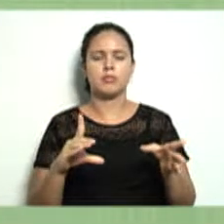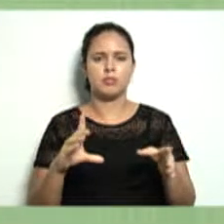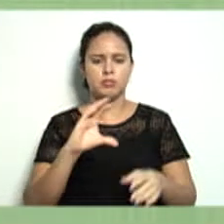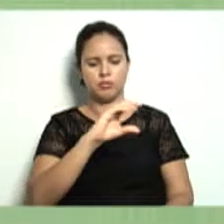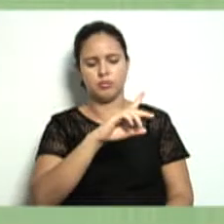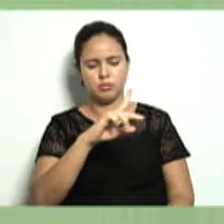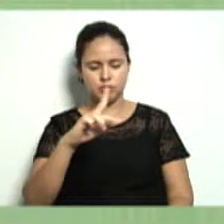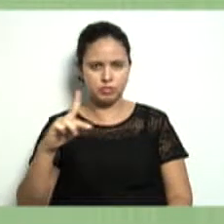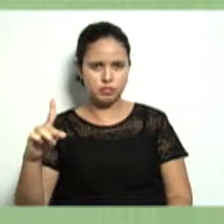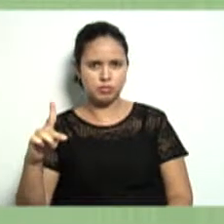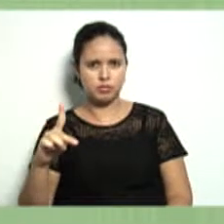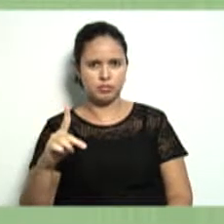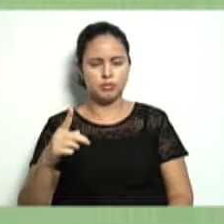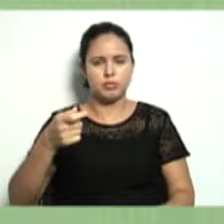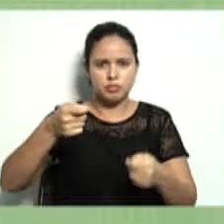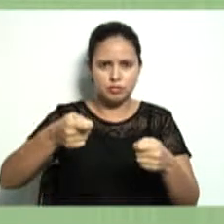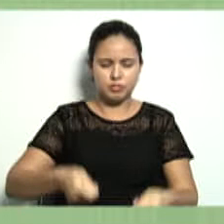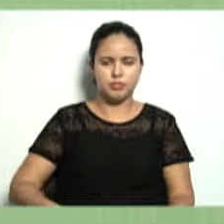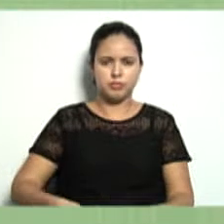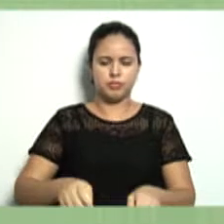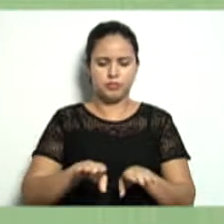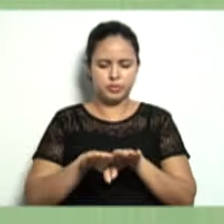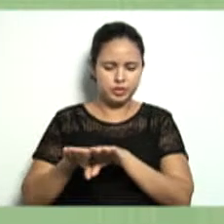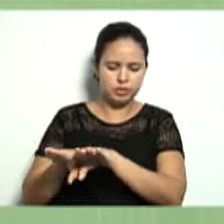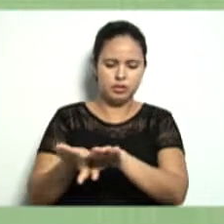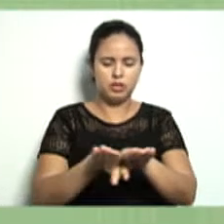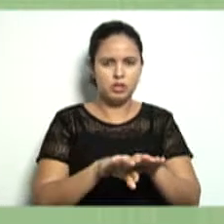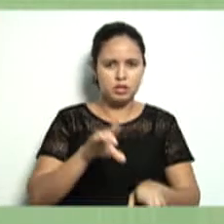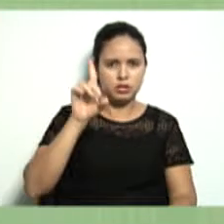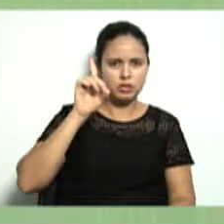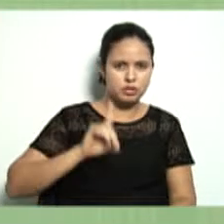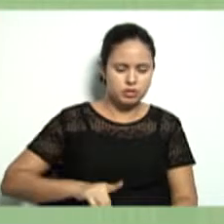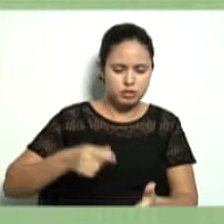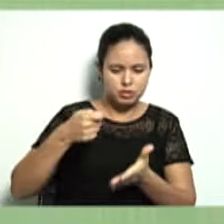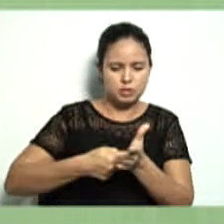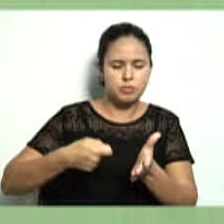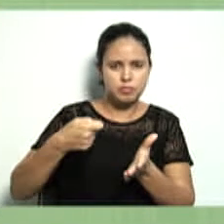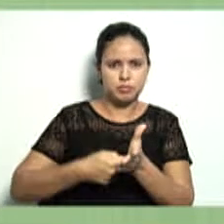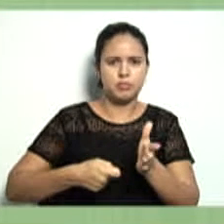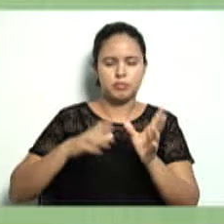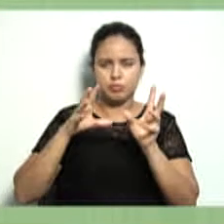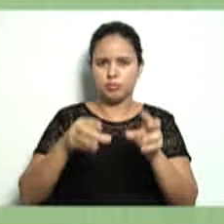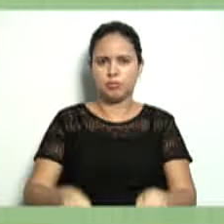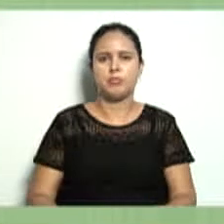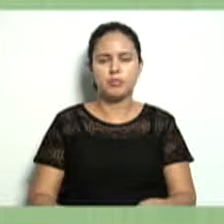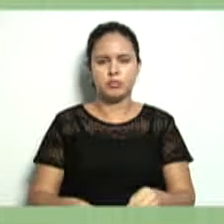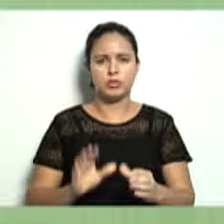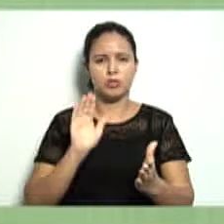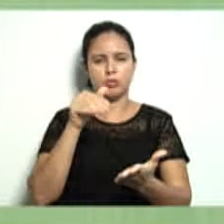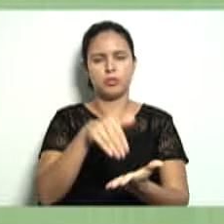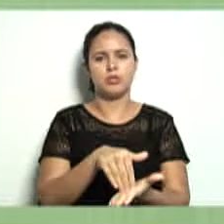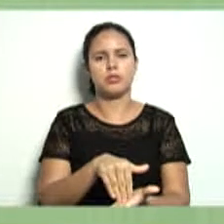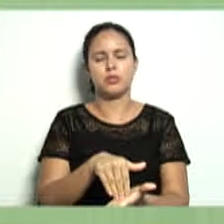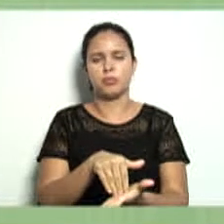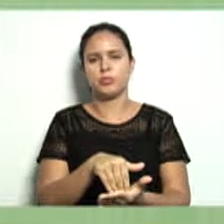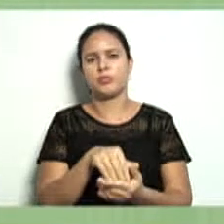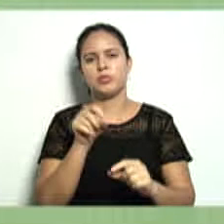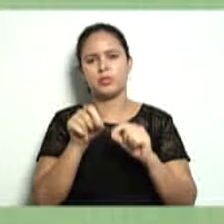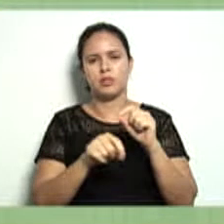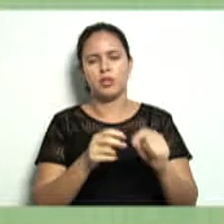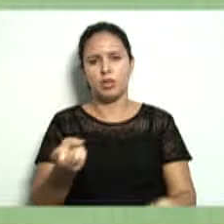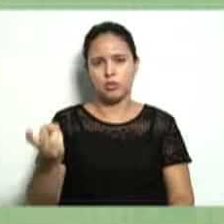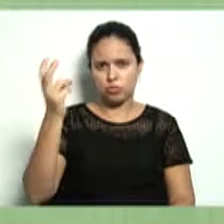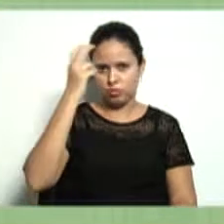cooperativista, consolidada pela igualdade dos direitos e deveres de todos. E temos aí o último aspecto básico, a